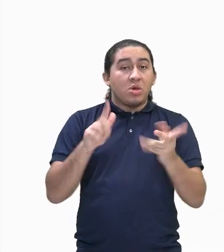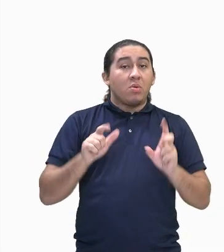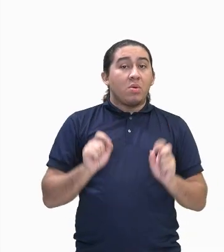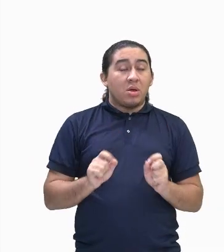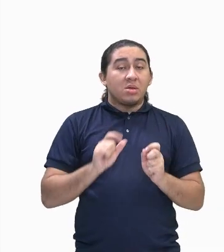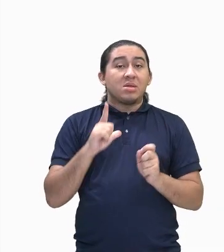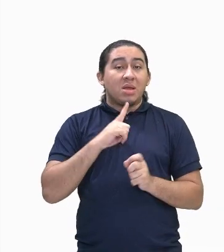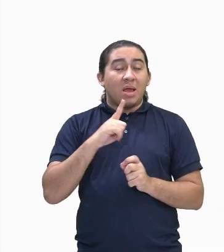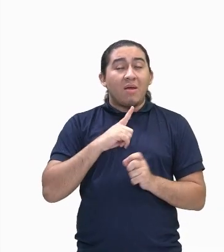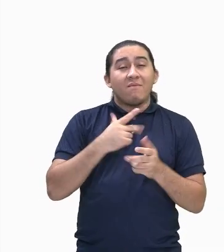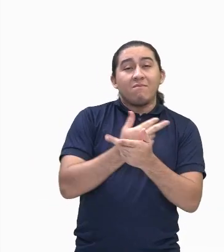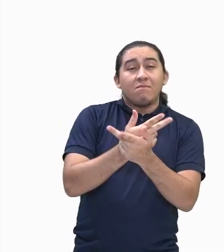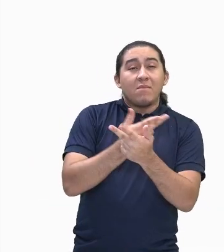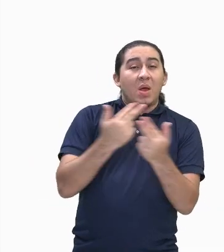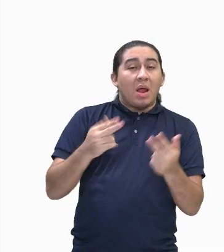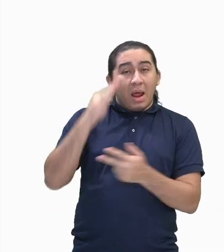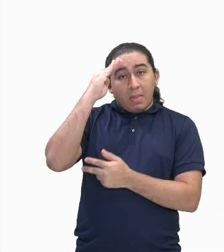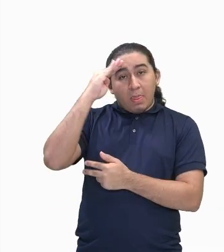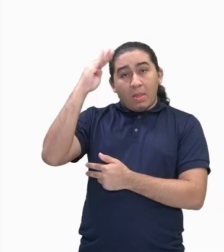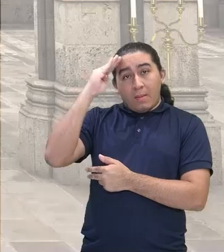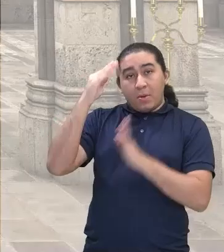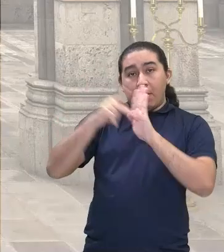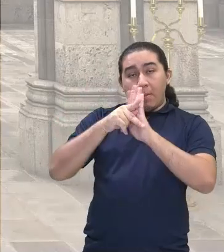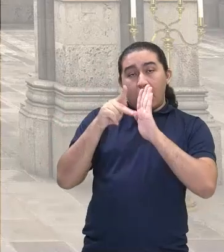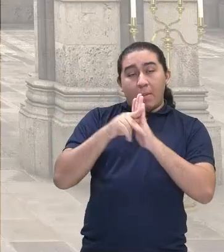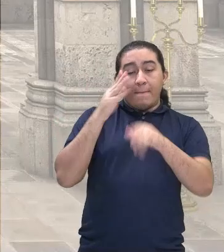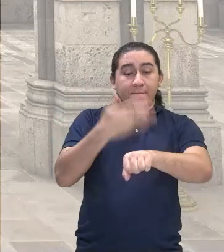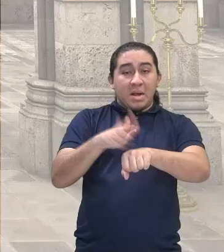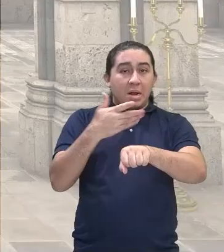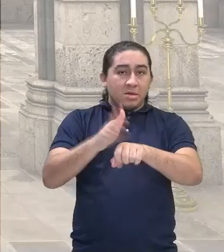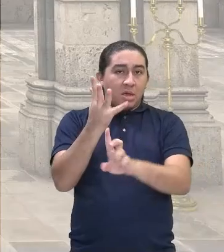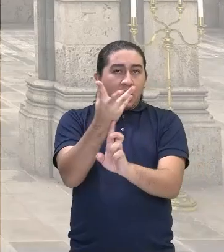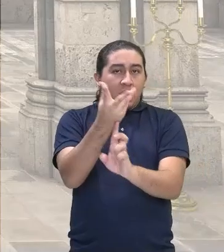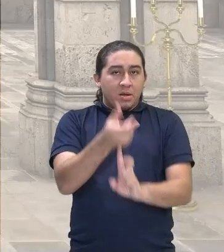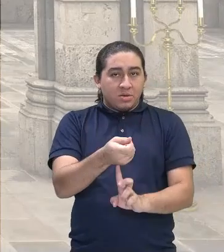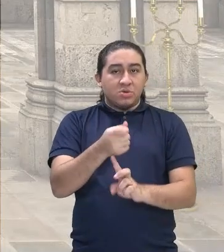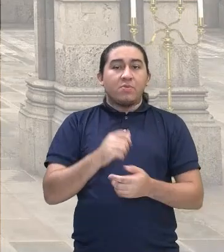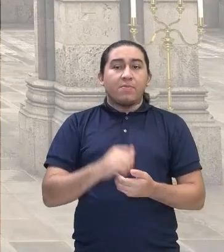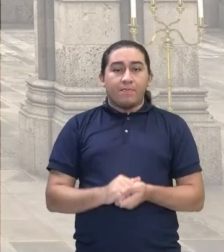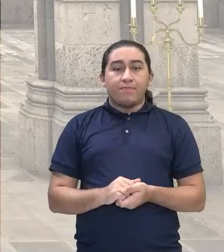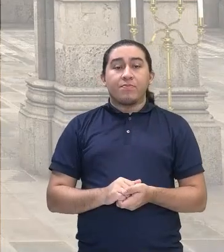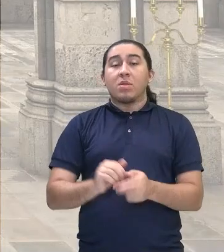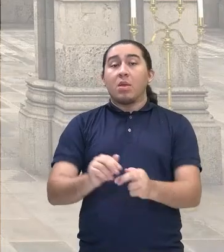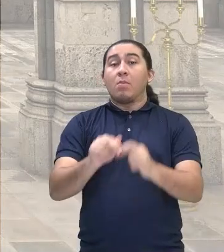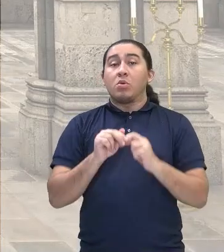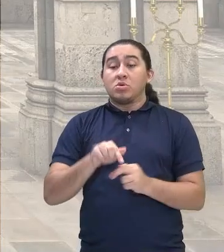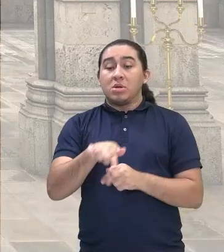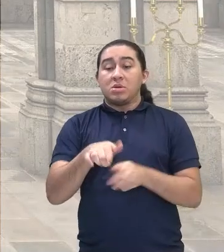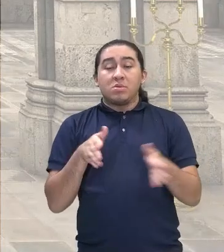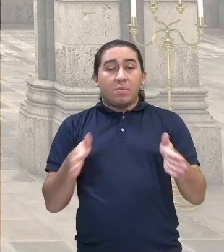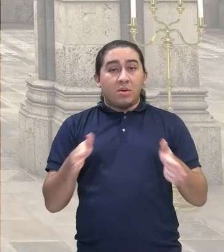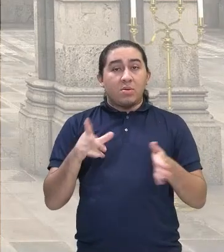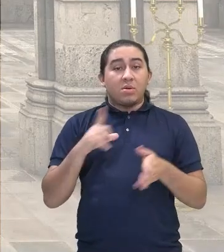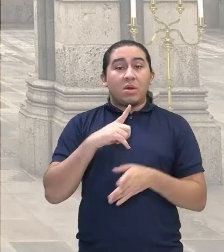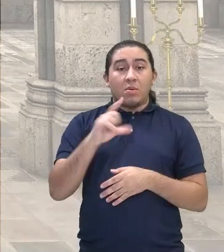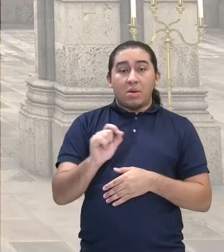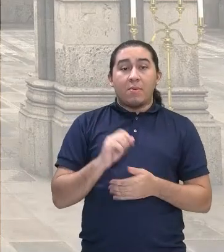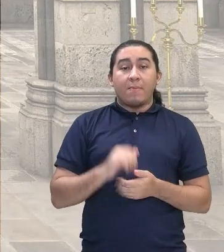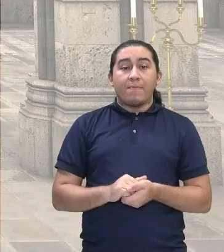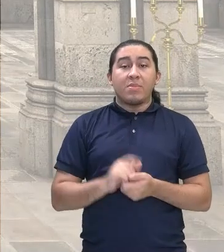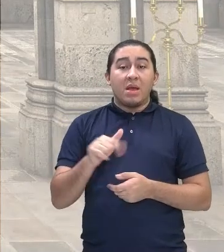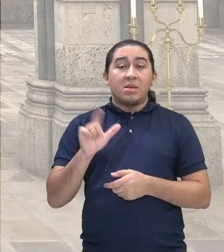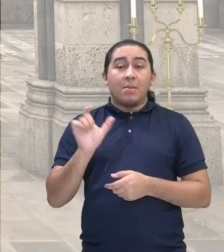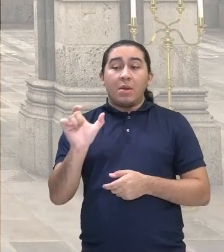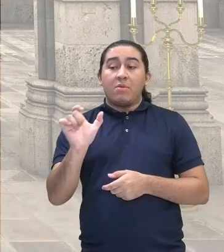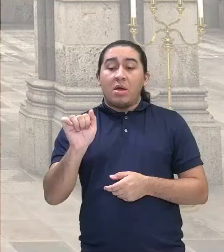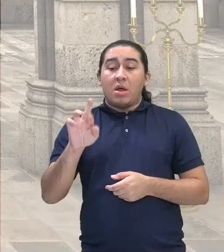arte. Então, foi a partir daí, no Renascimento, que houve essa palavra arte, onde